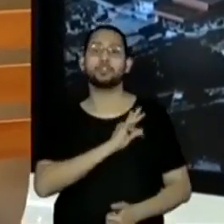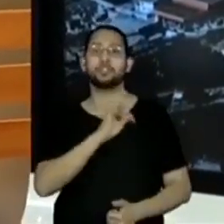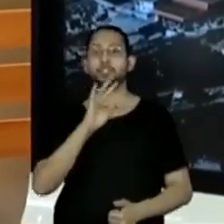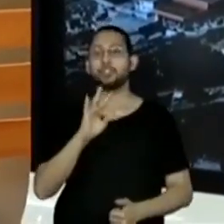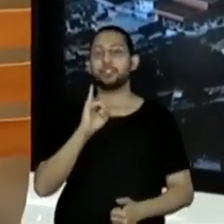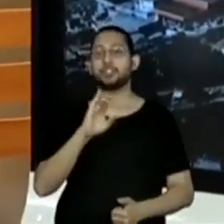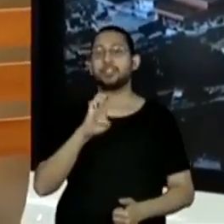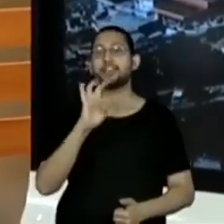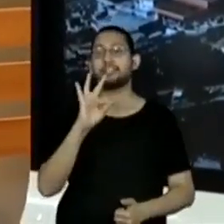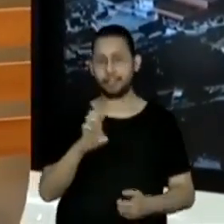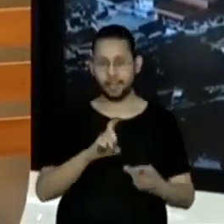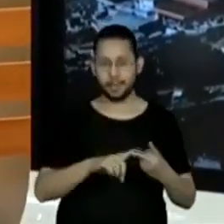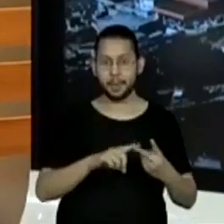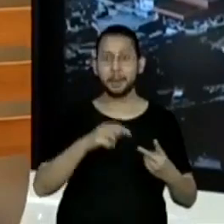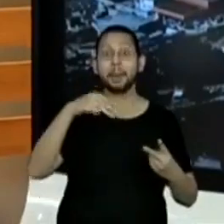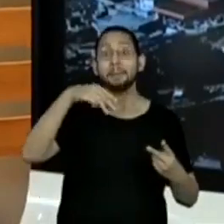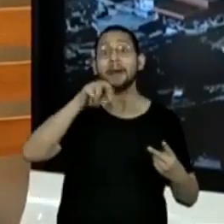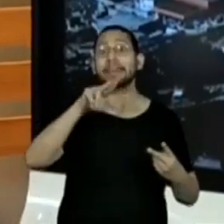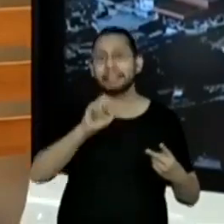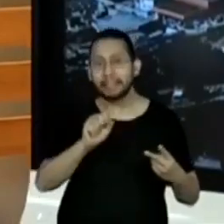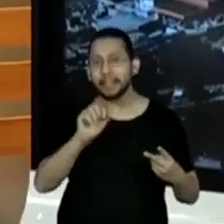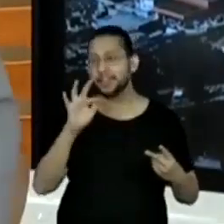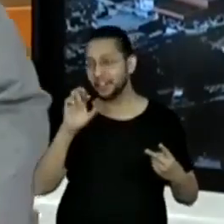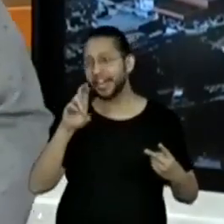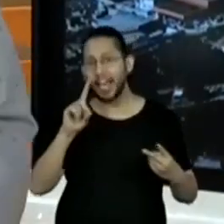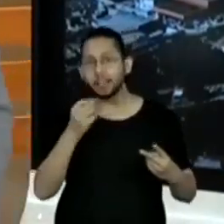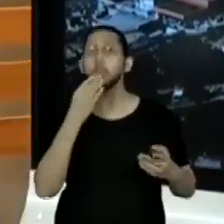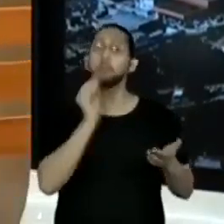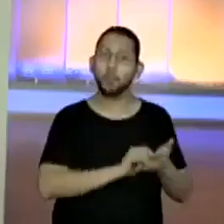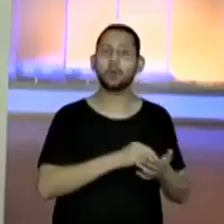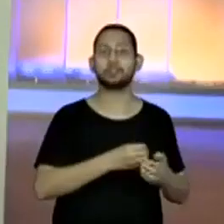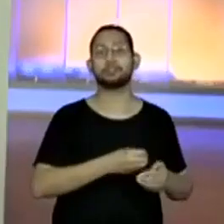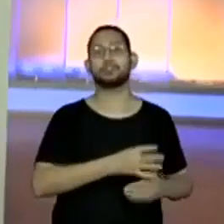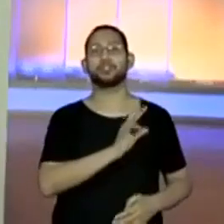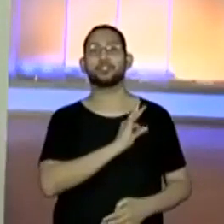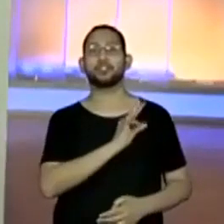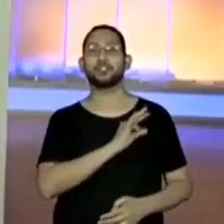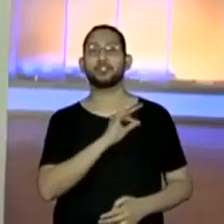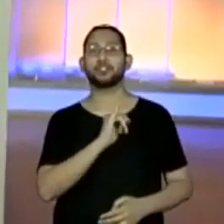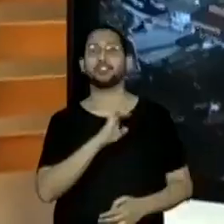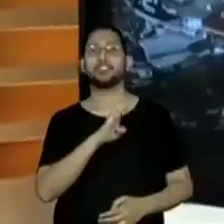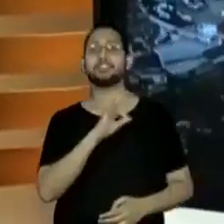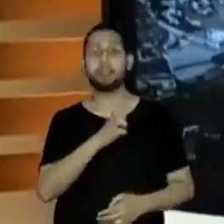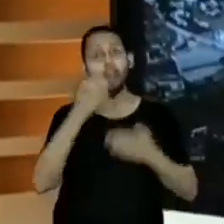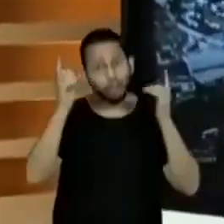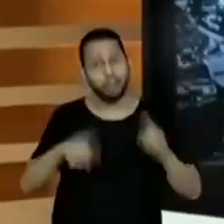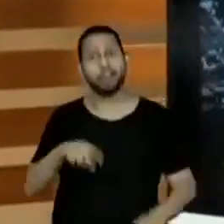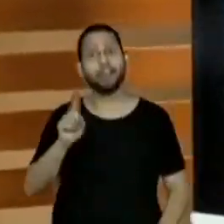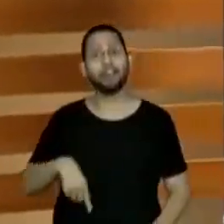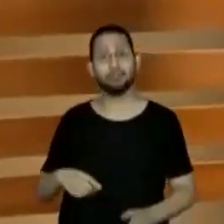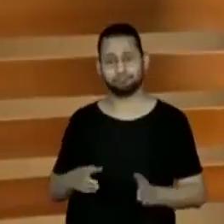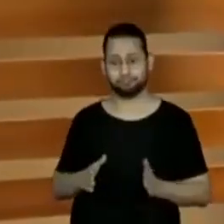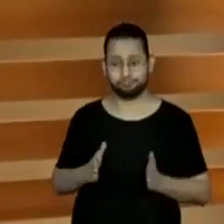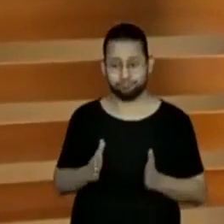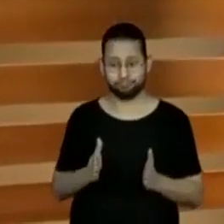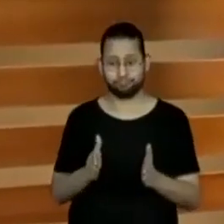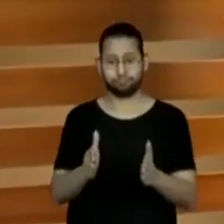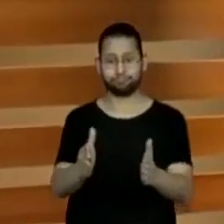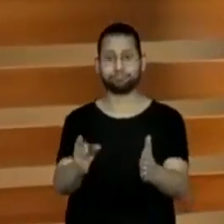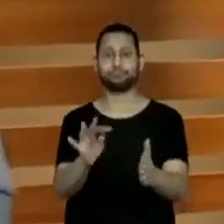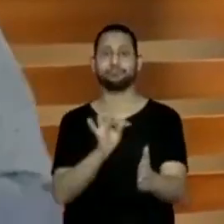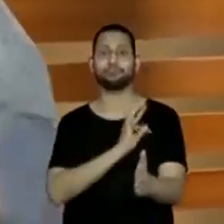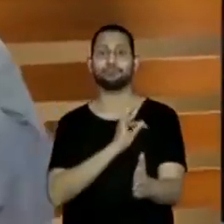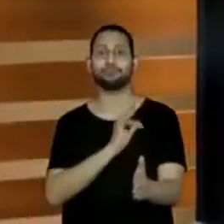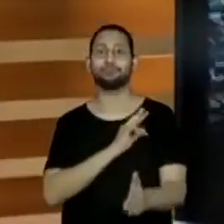Fernanda colocou o Rio Tietê. Isso mesmo, este rio que eu estou mostrando para vocês é o Rio Tietê,